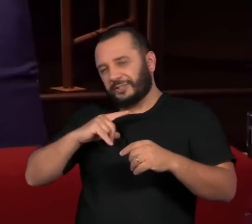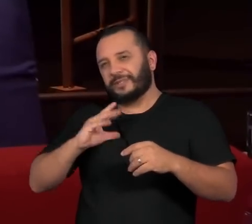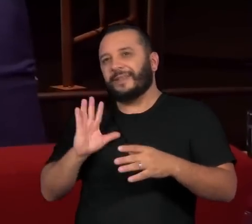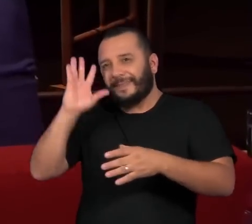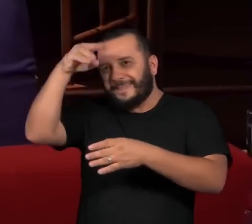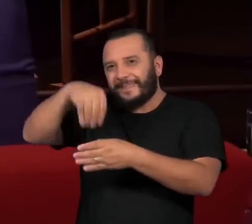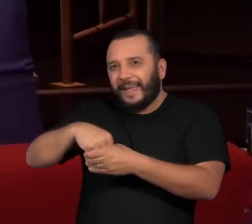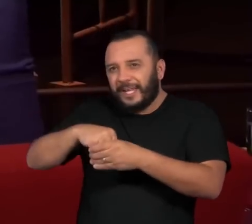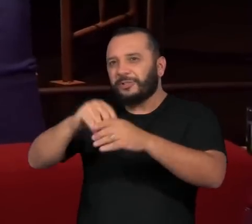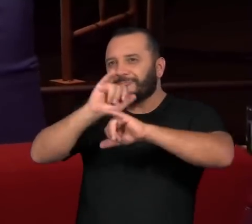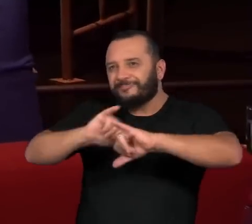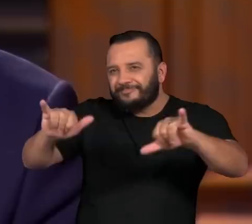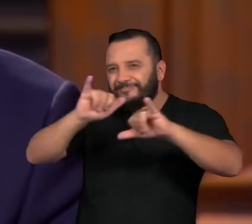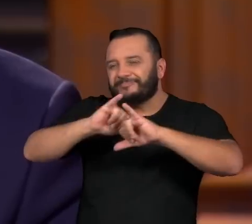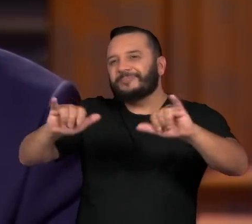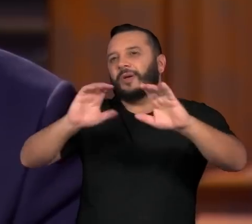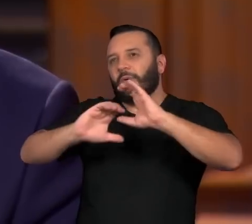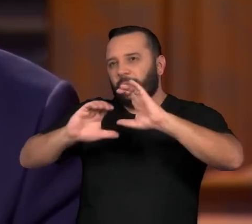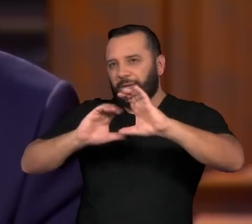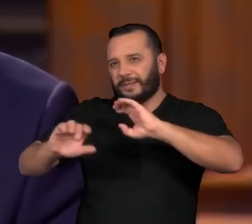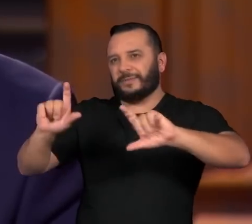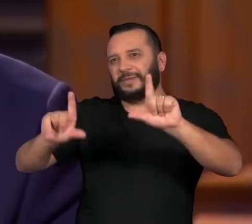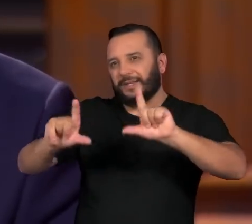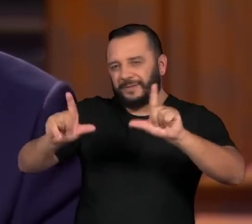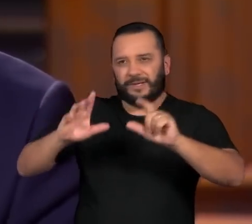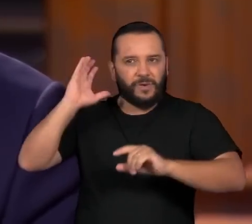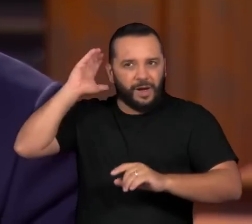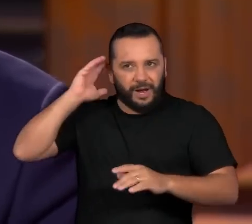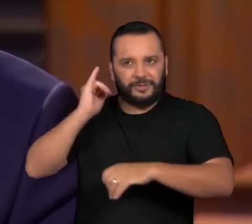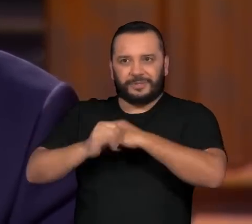mídia. Então, nós estamos, como